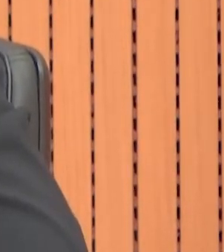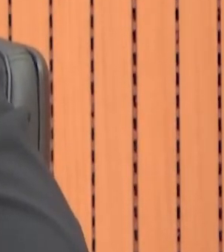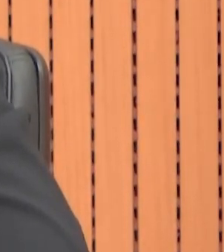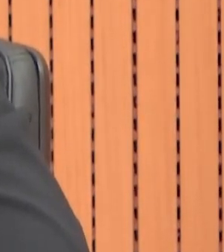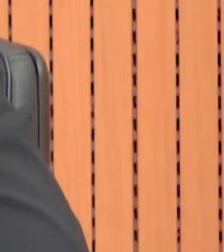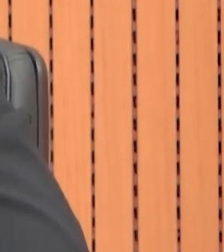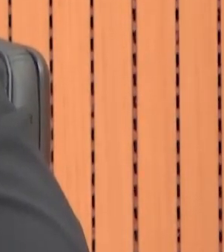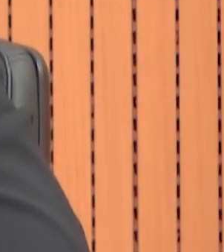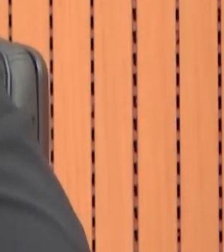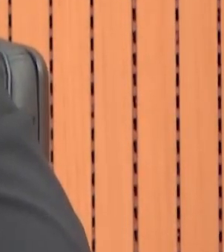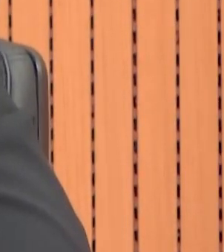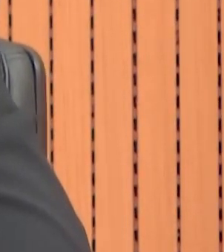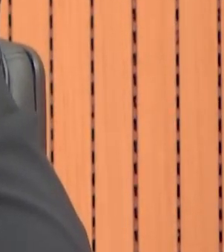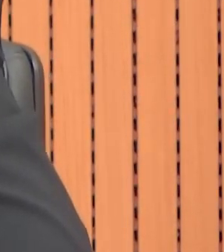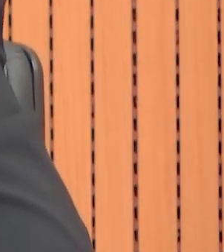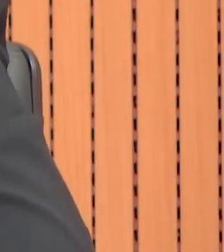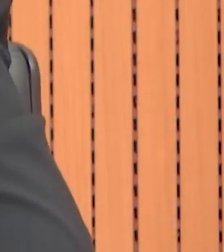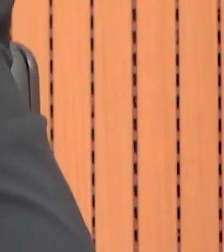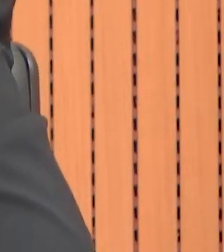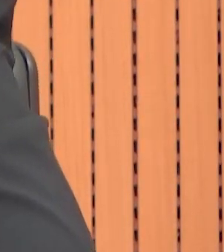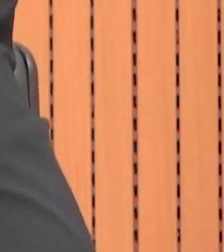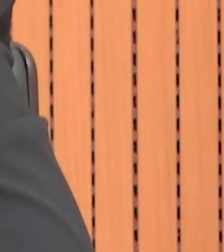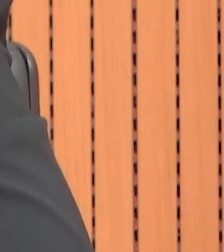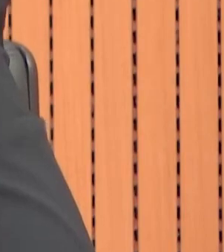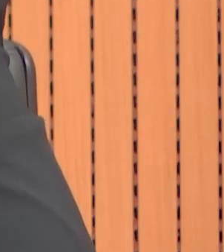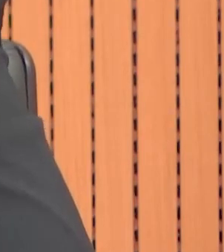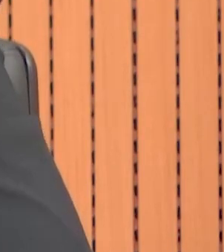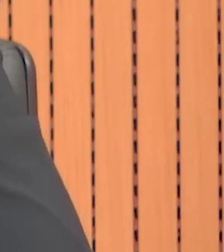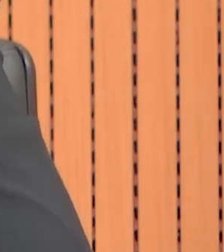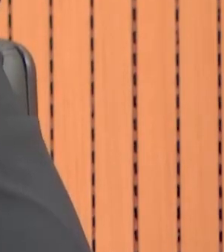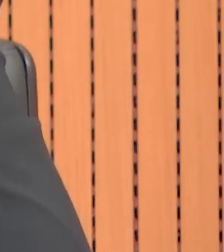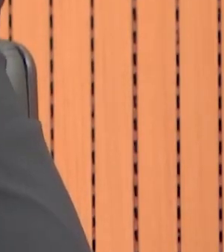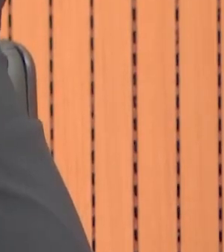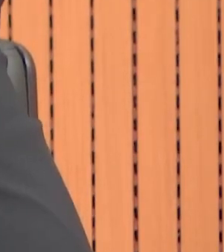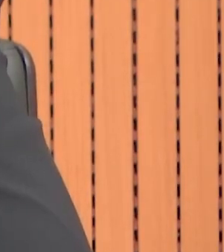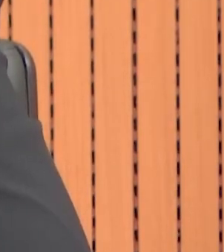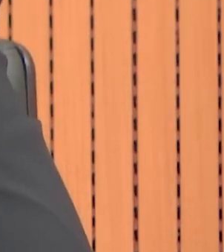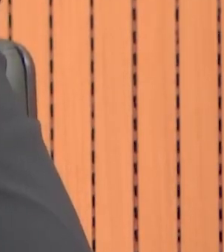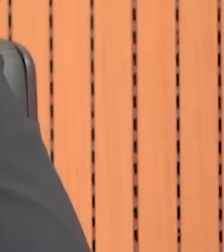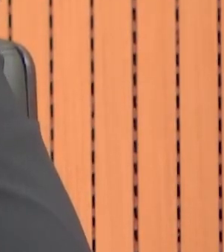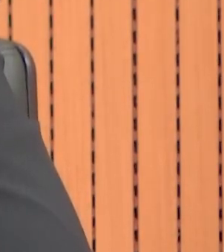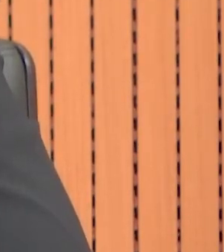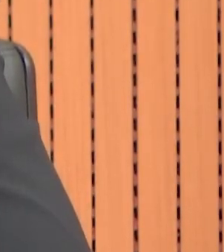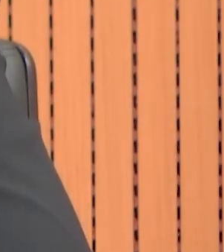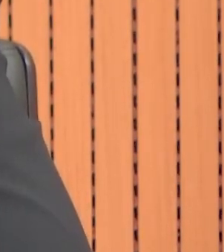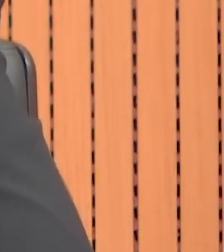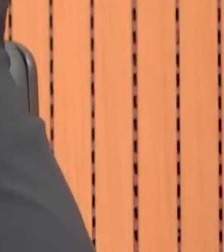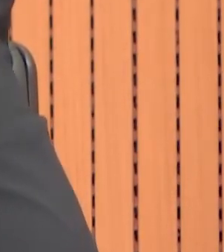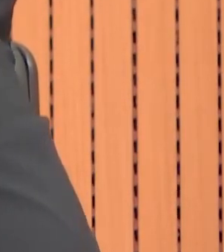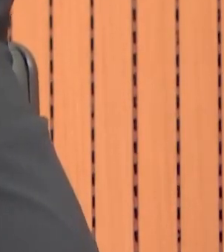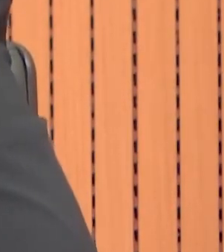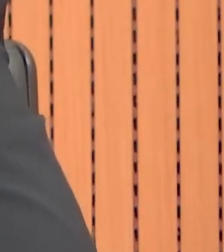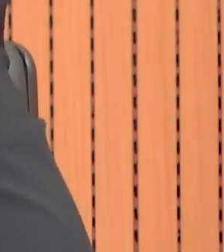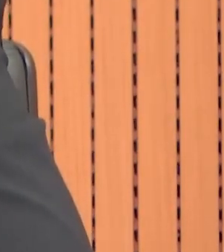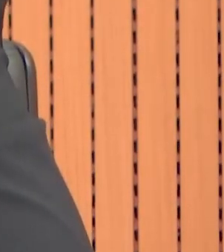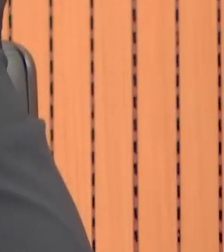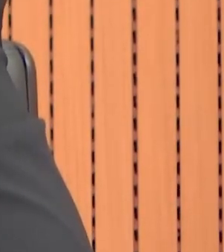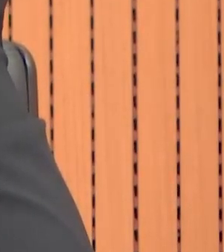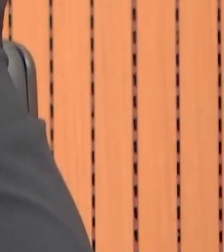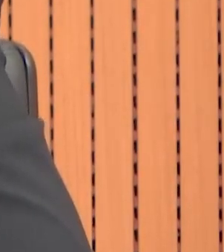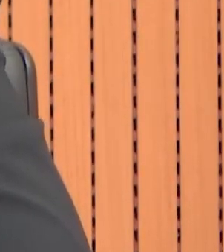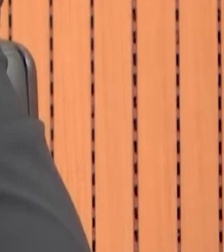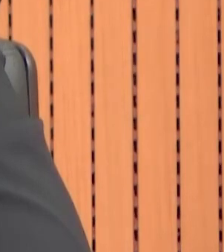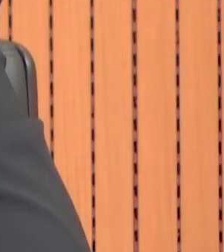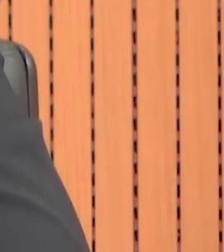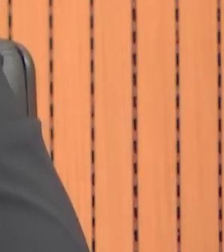reconhecimento do trabalho, que nós aumentamos o atendimento ambulatorial. Enfim, nós estamos conseguindo fazer algumas coisas, mas temos desafios enormes pela